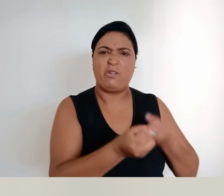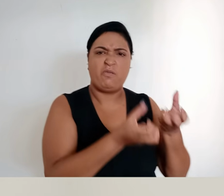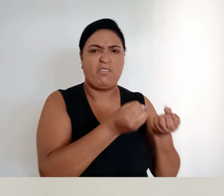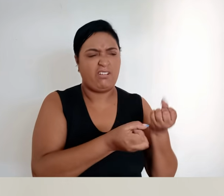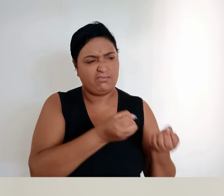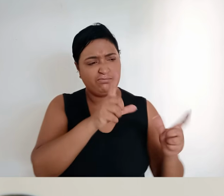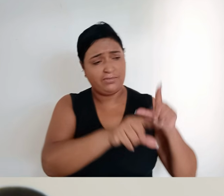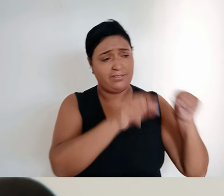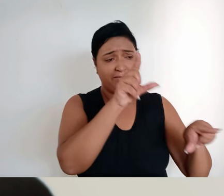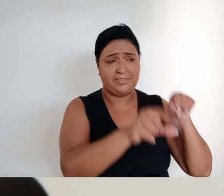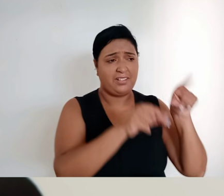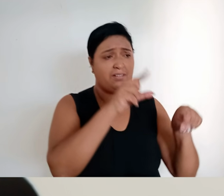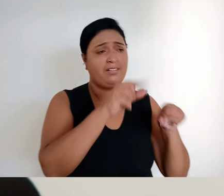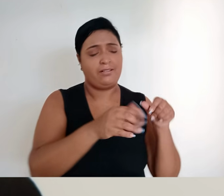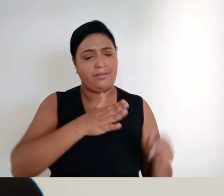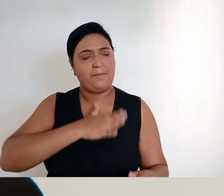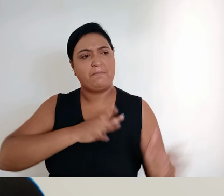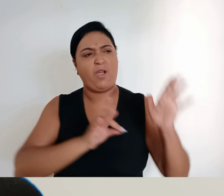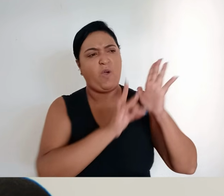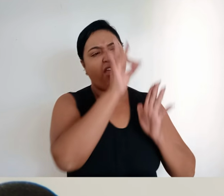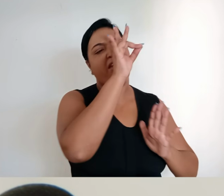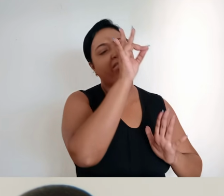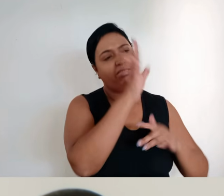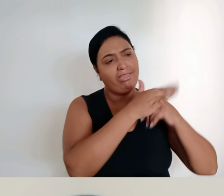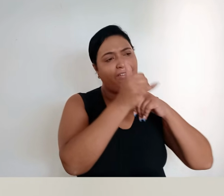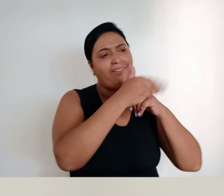covarde predileto, meu hater de